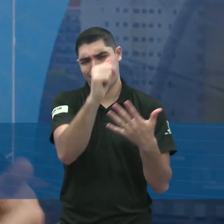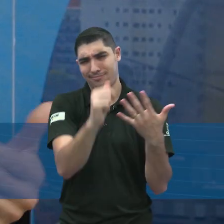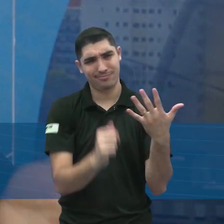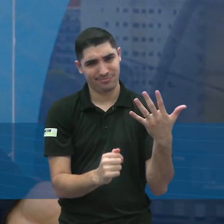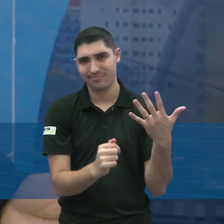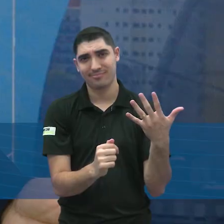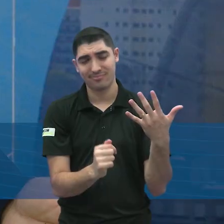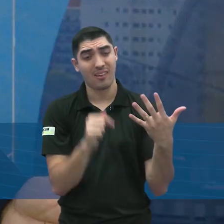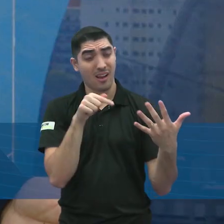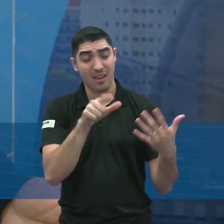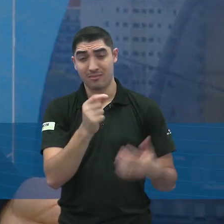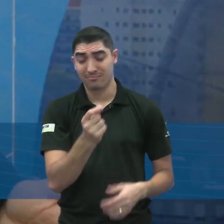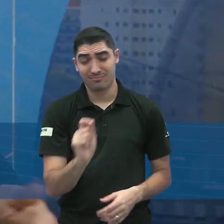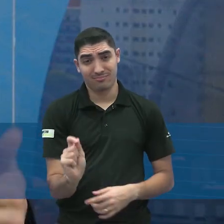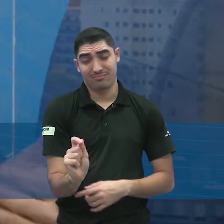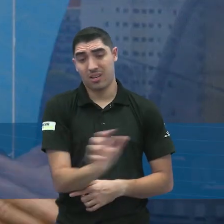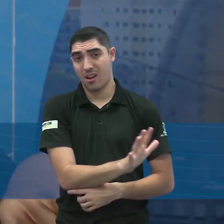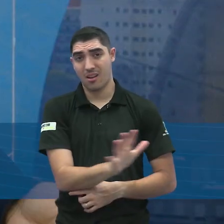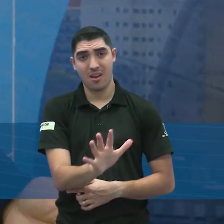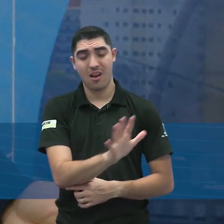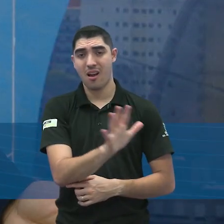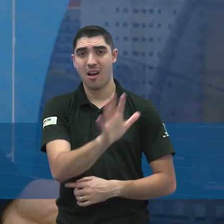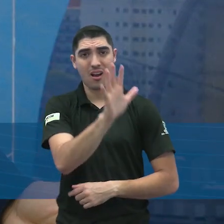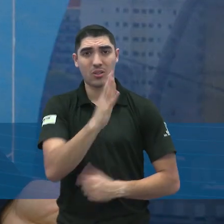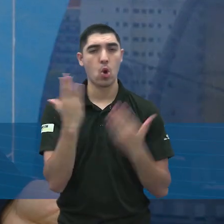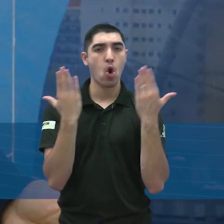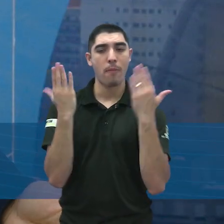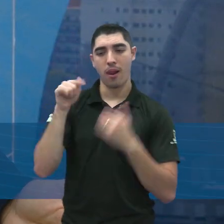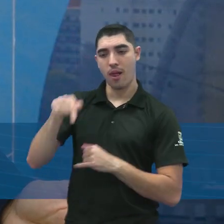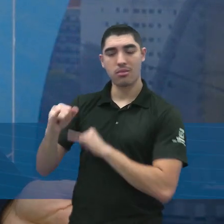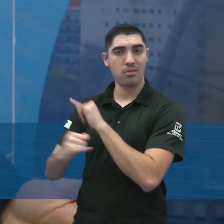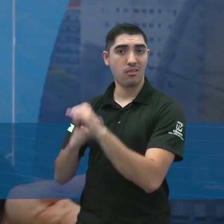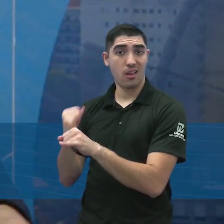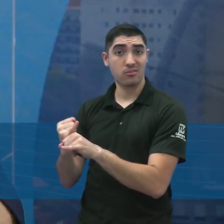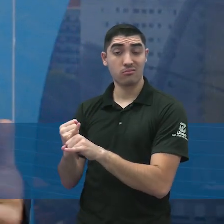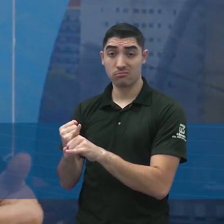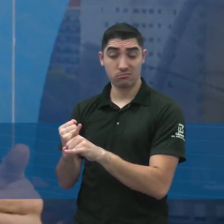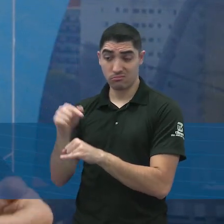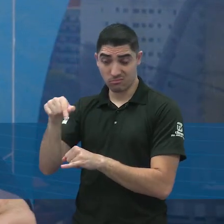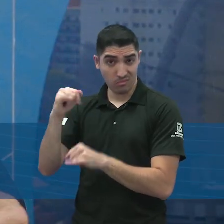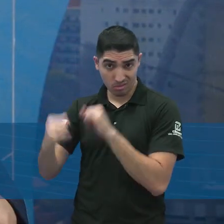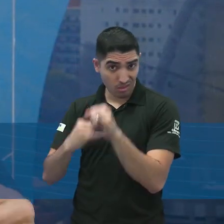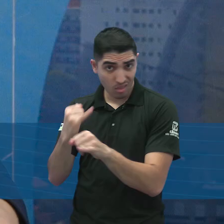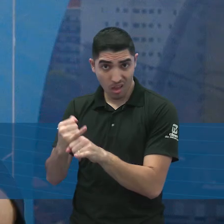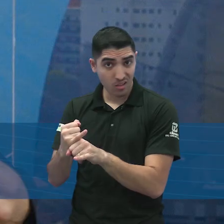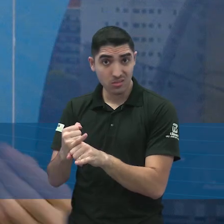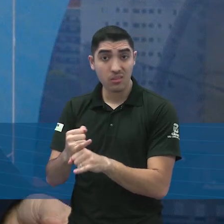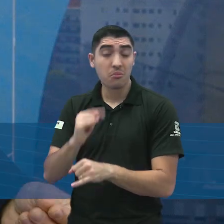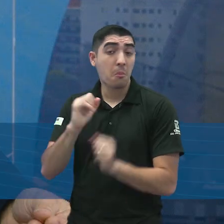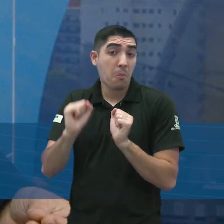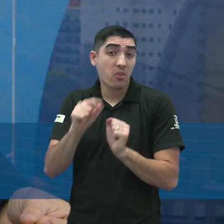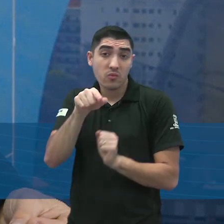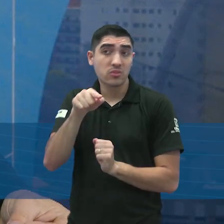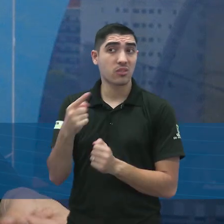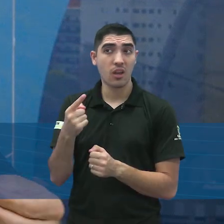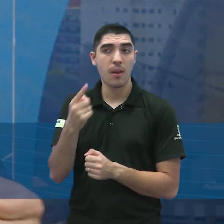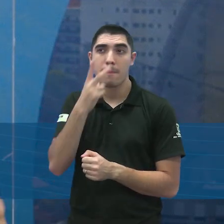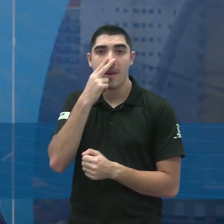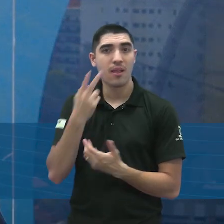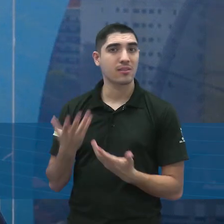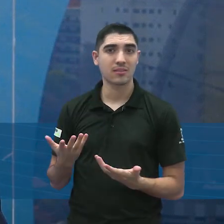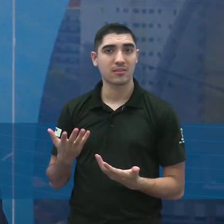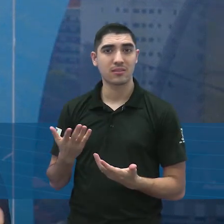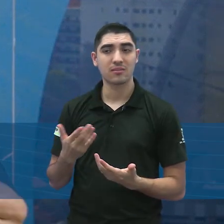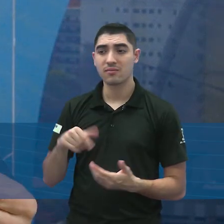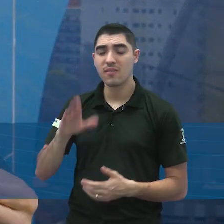estar aumentando muito o custo de uma incerteza muito grande sobre o seu negócio. O e-commerce você consegue hoje trabalhar de uma maneira muito